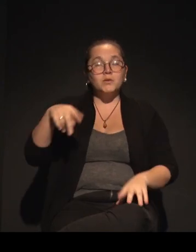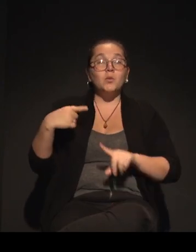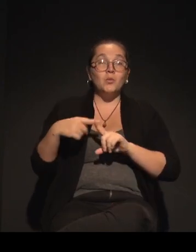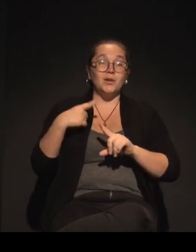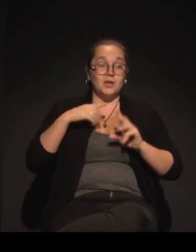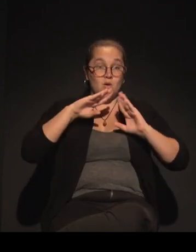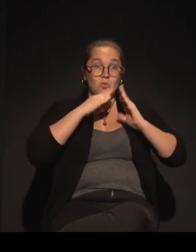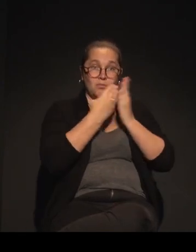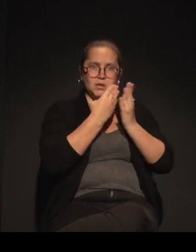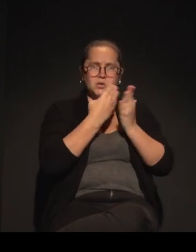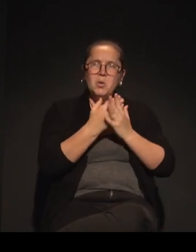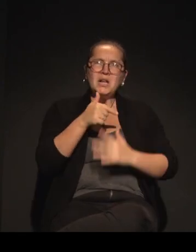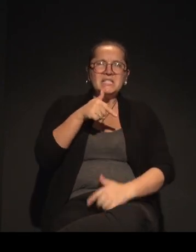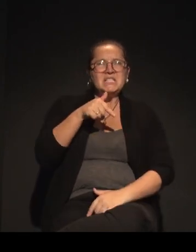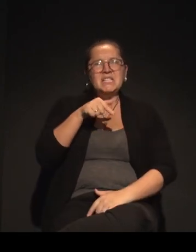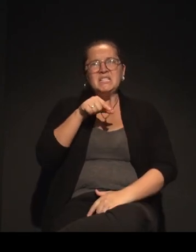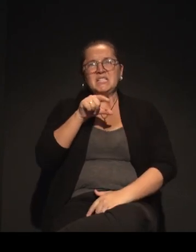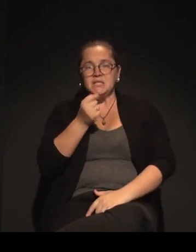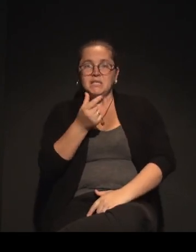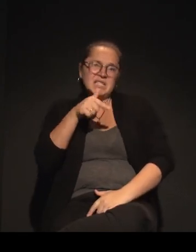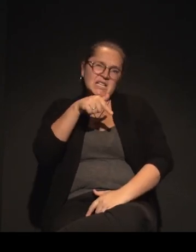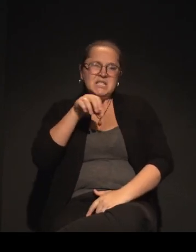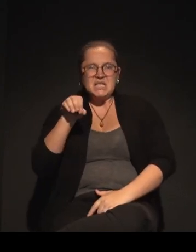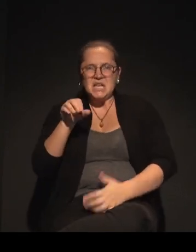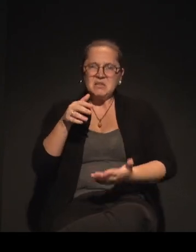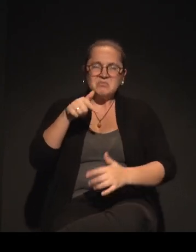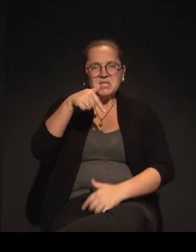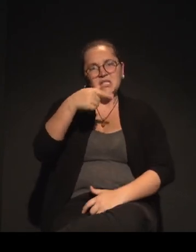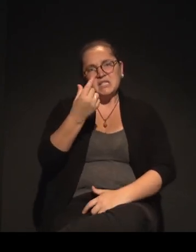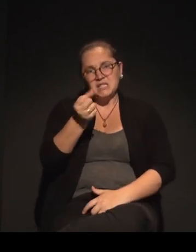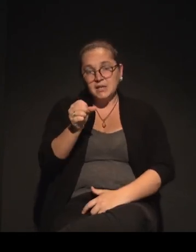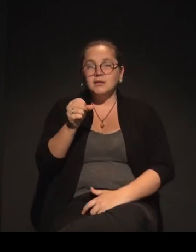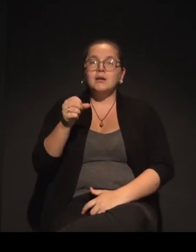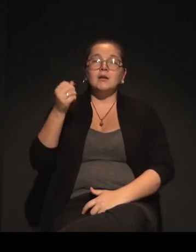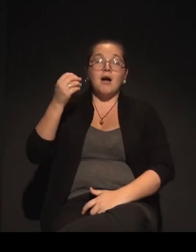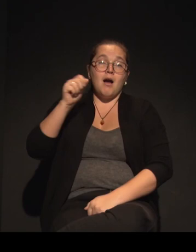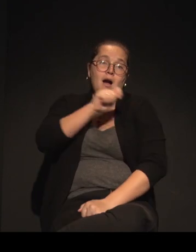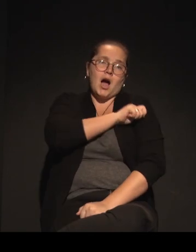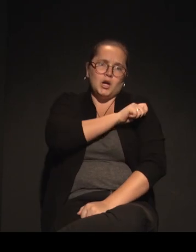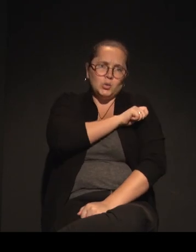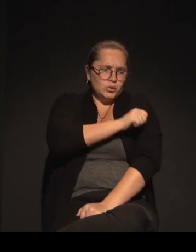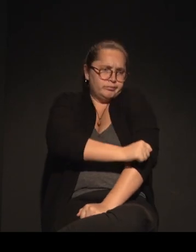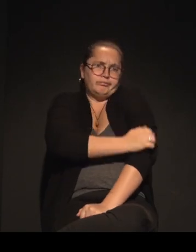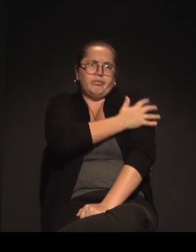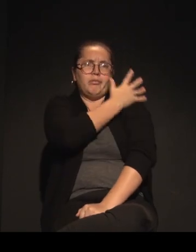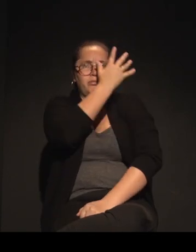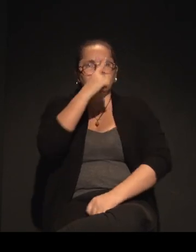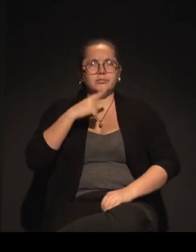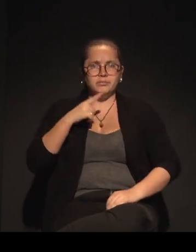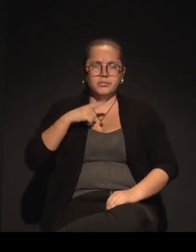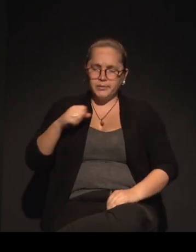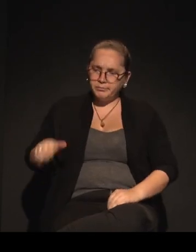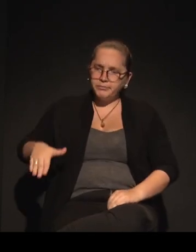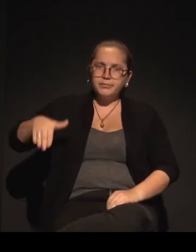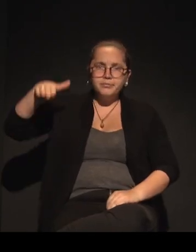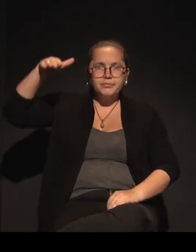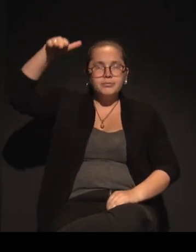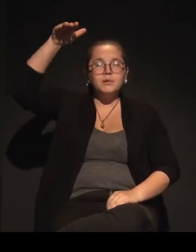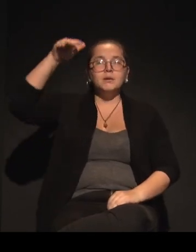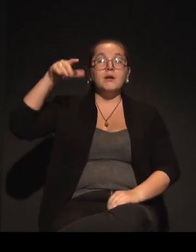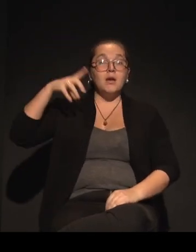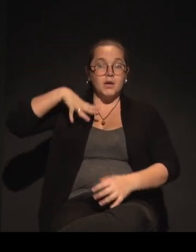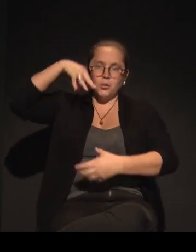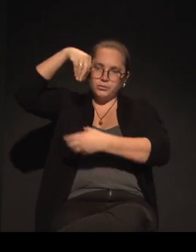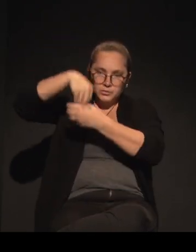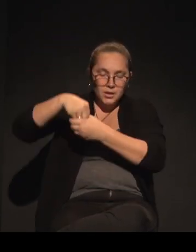700 e 760 alunos é desde a infantil até ensino médio nef foi formado dentro da